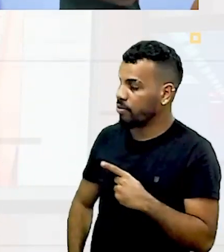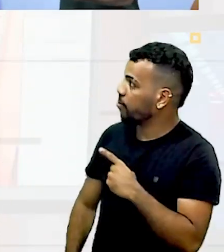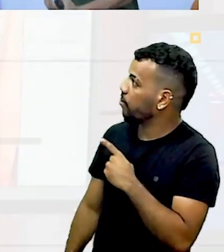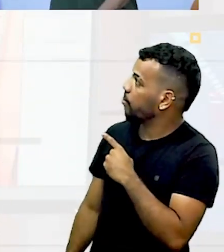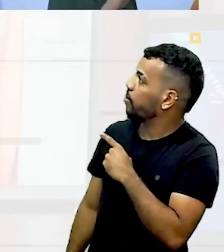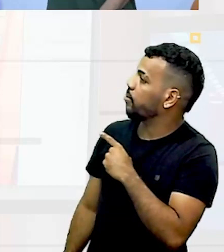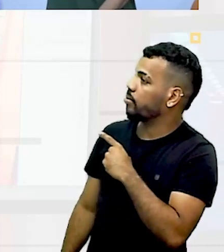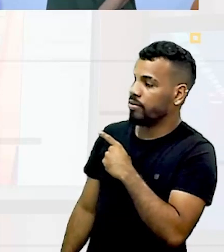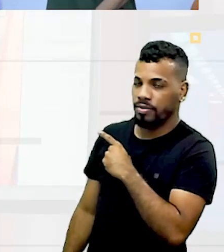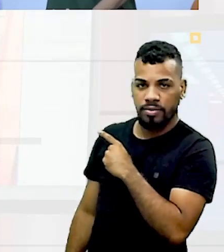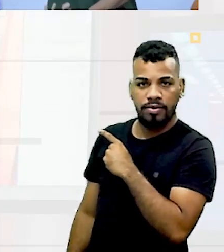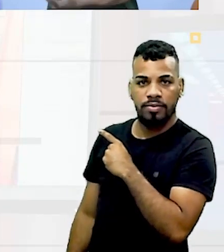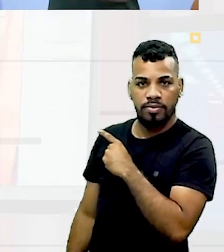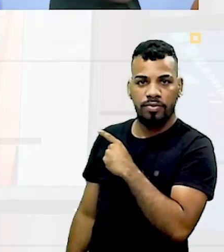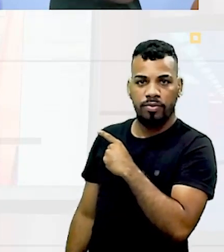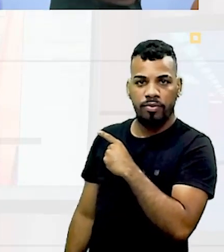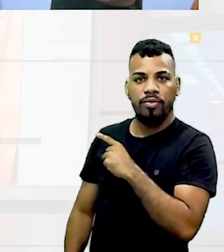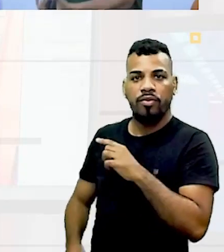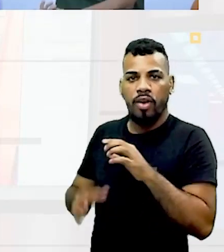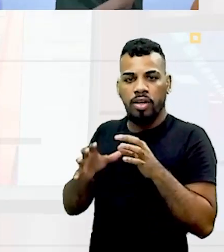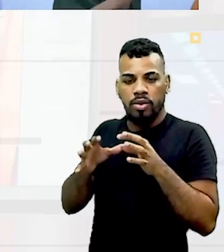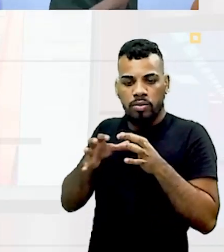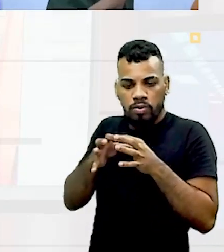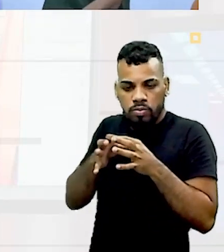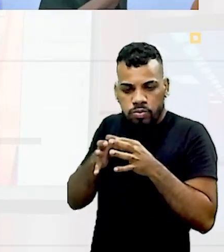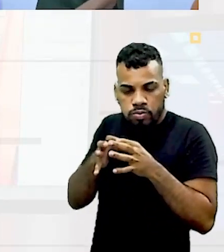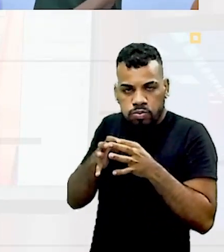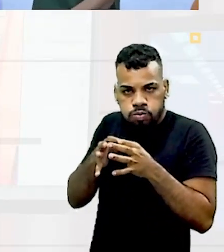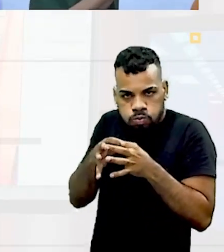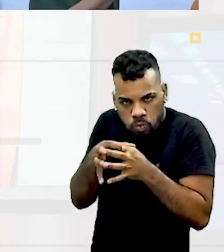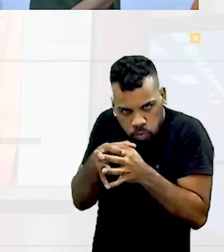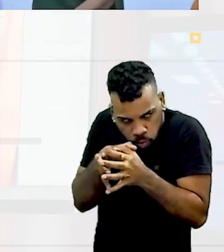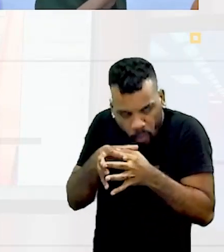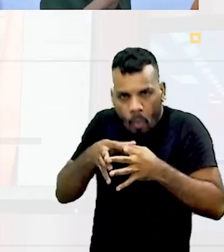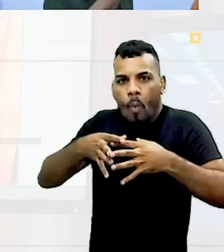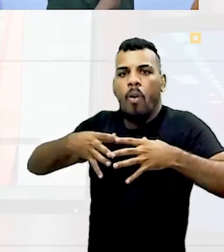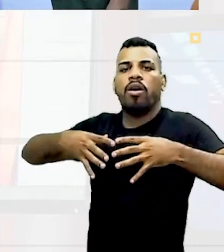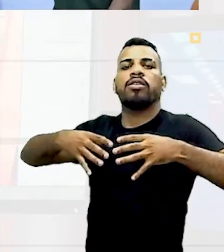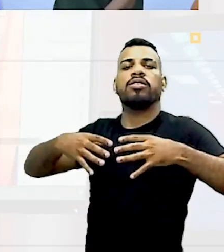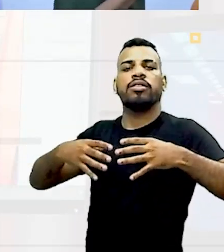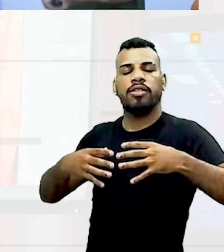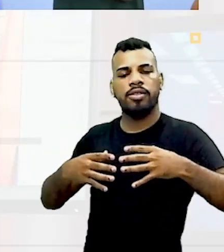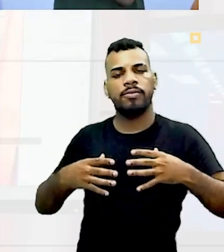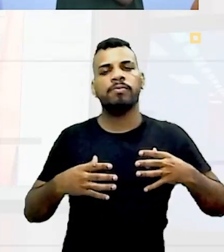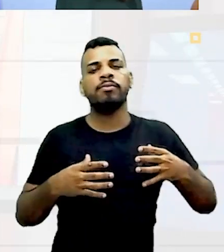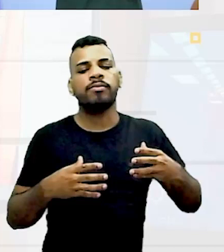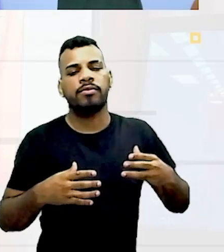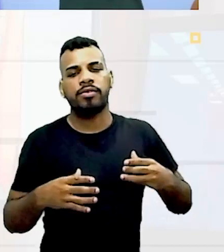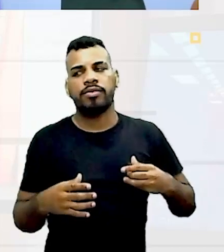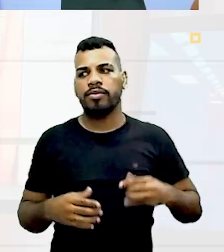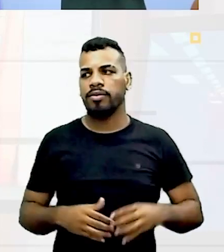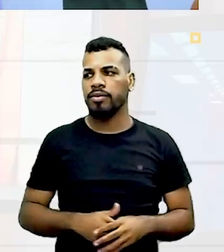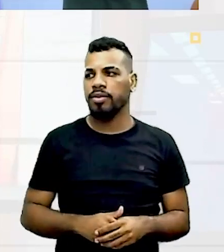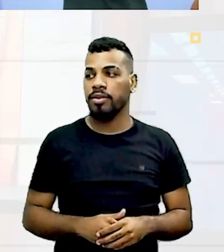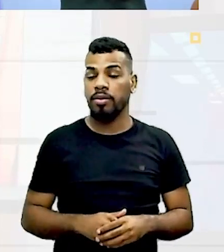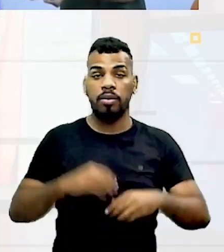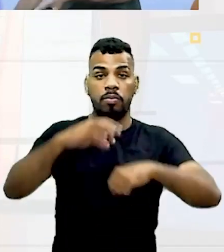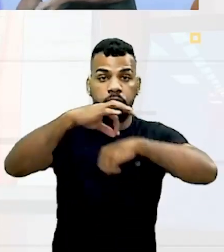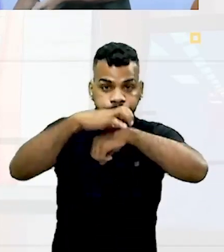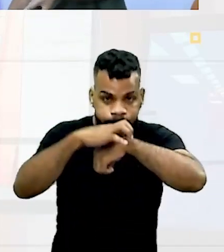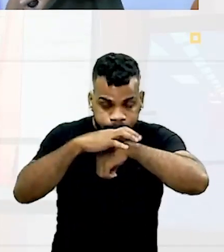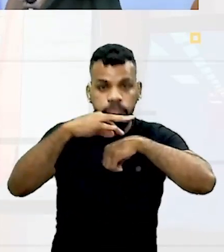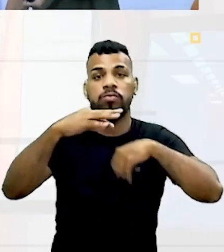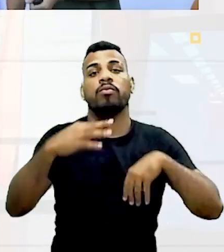ela vai esticar na medida que ela atingir muita velocidade, e quando ela atingir o chão, ela vai se comprimir, justamente